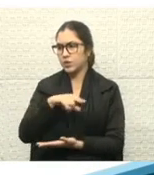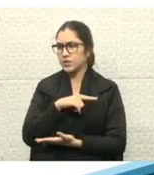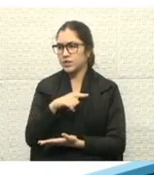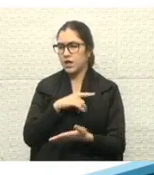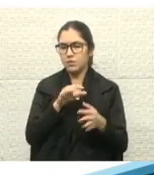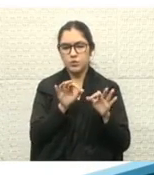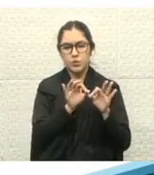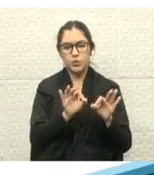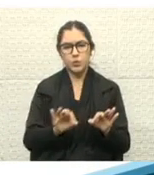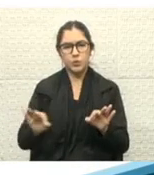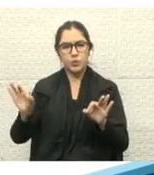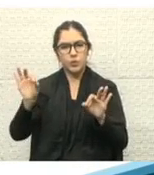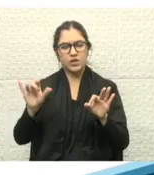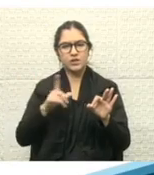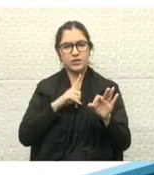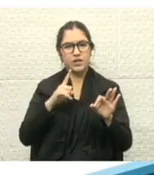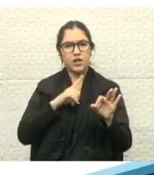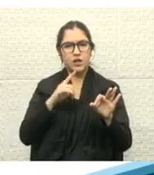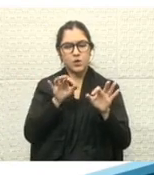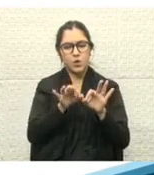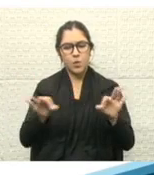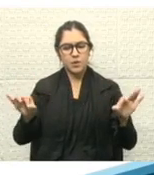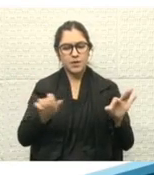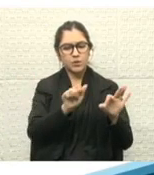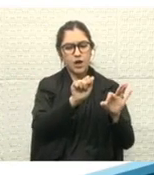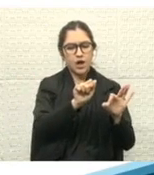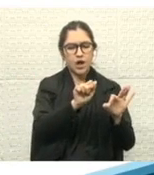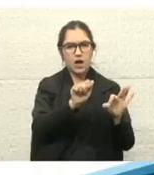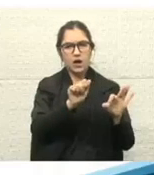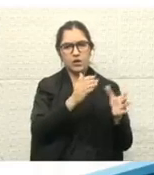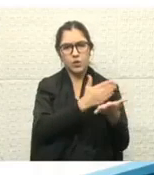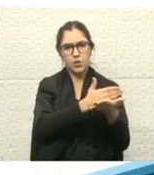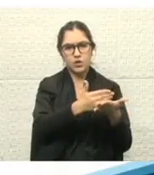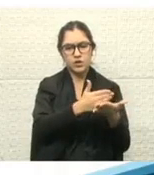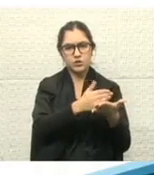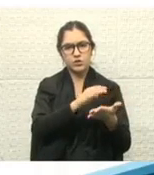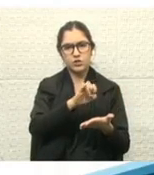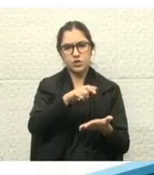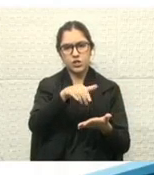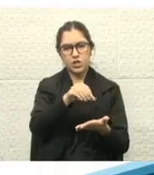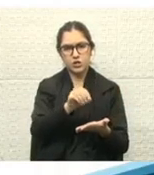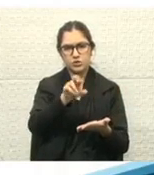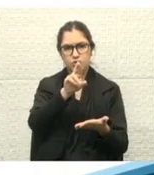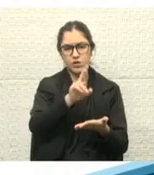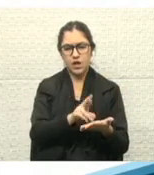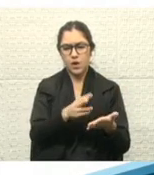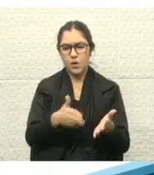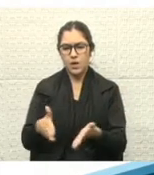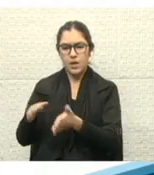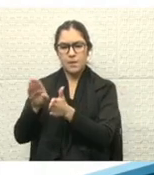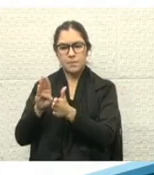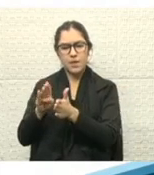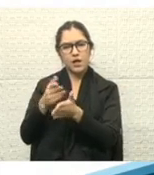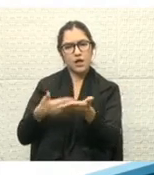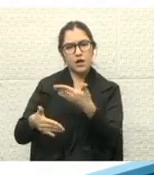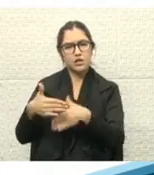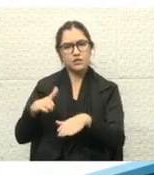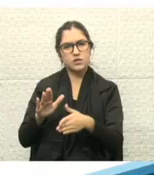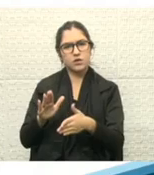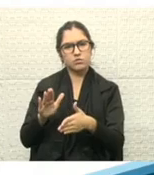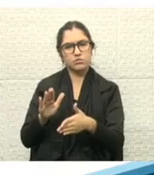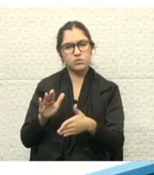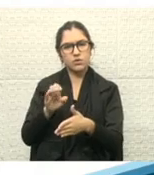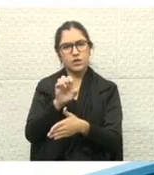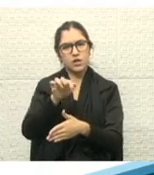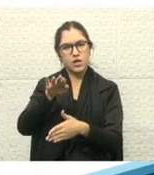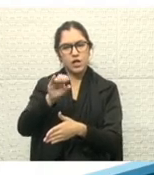um deslocamento com comprimento A em relação à origem no eixo real e B em relação à origem